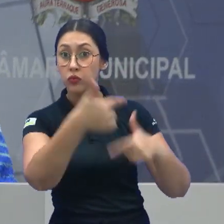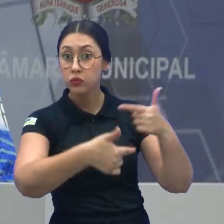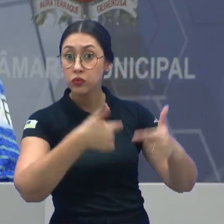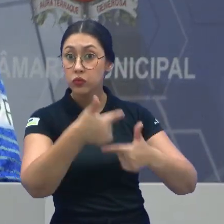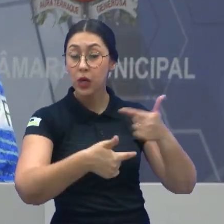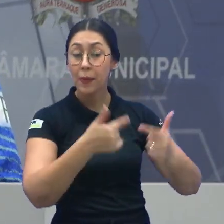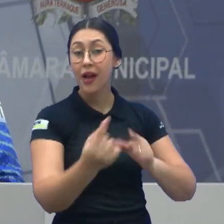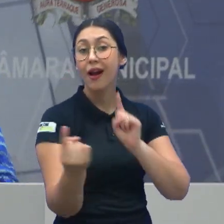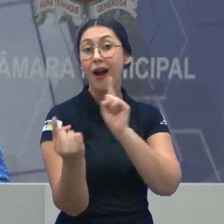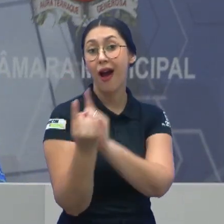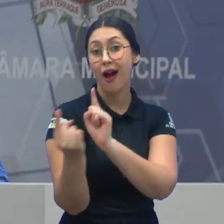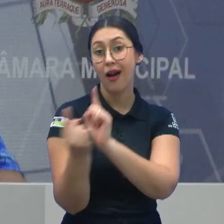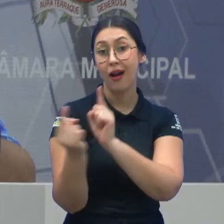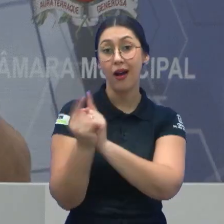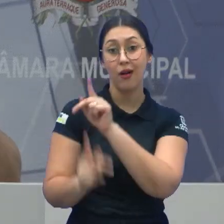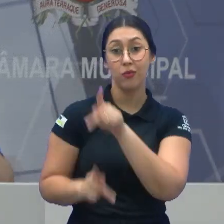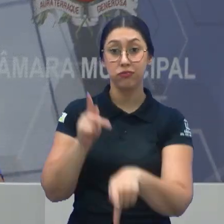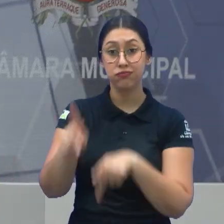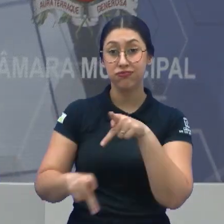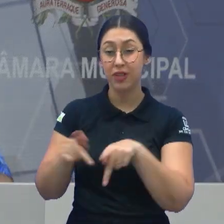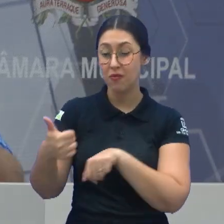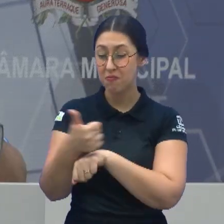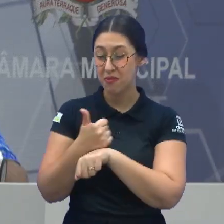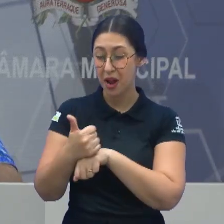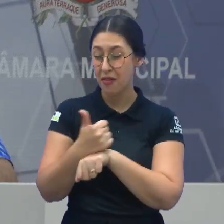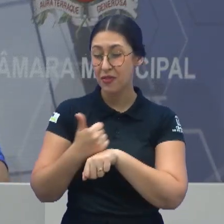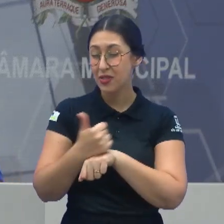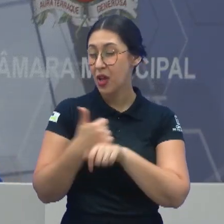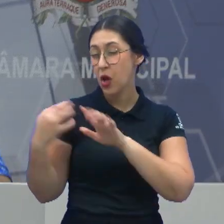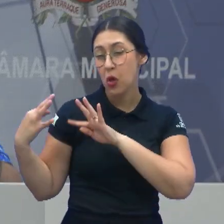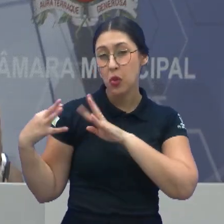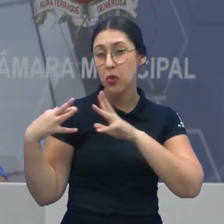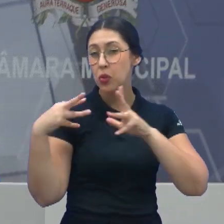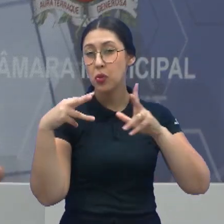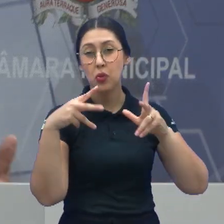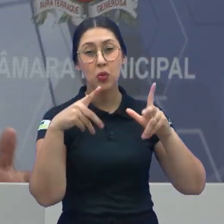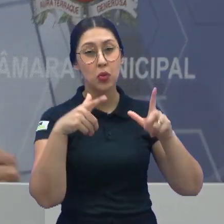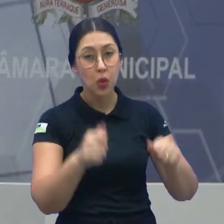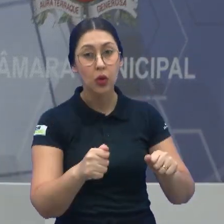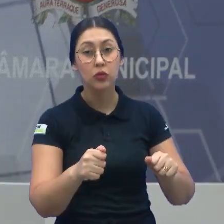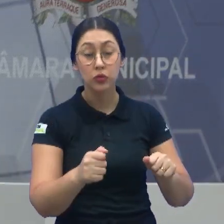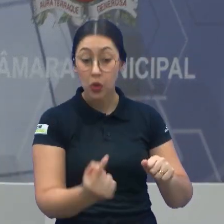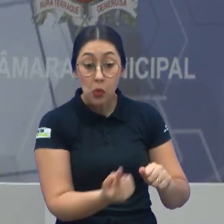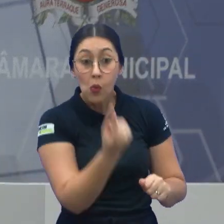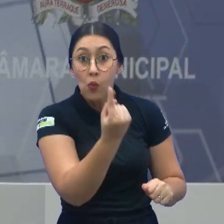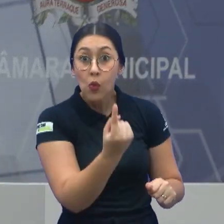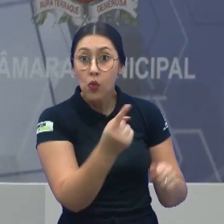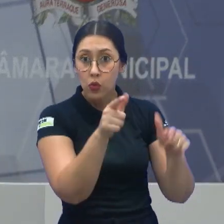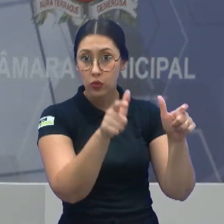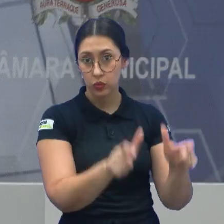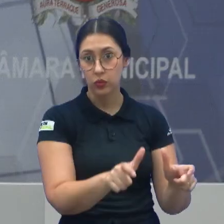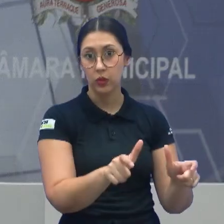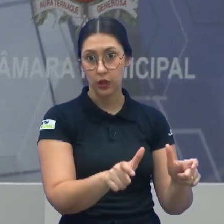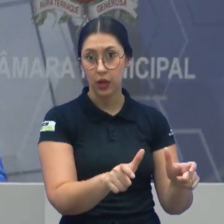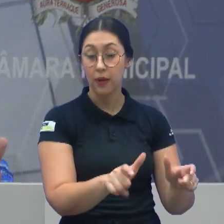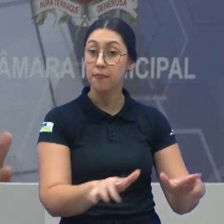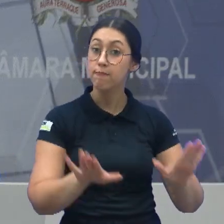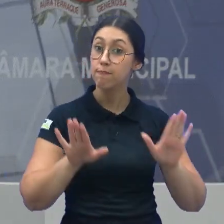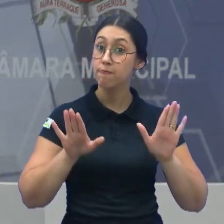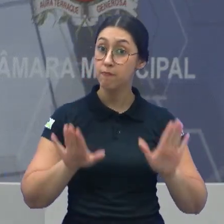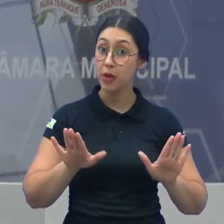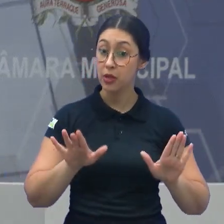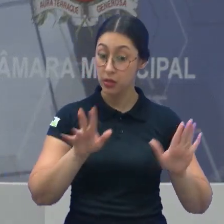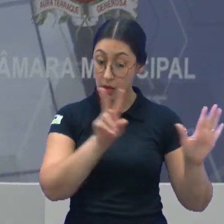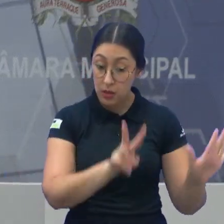atender a população com todos os profissionais disponíveis na rede em um único só local. Mas recebi essa semana